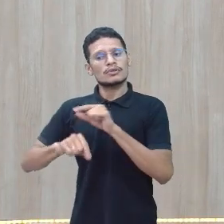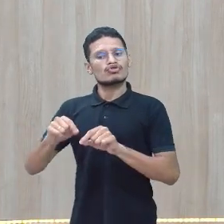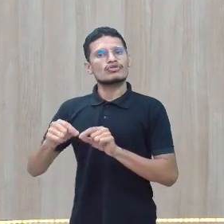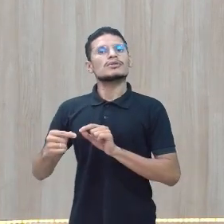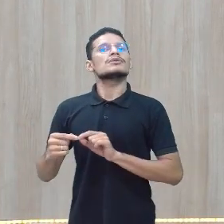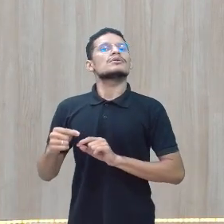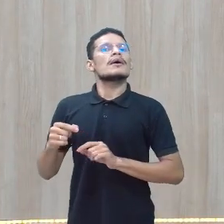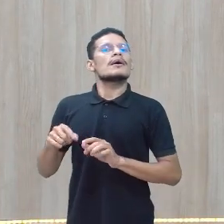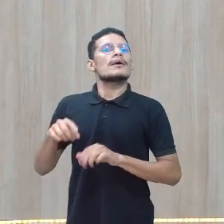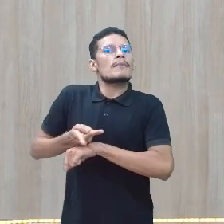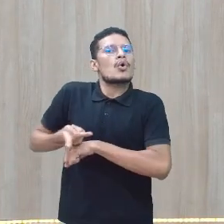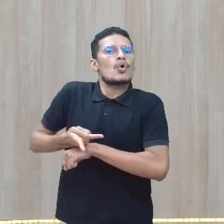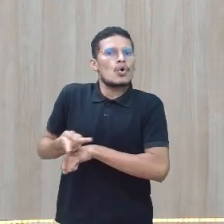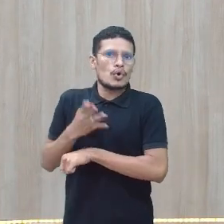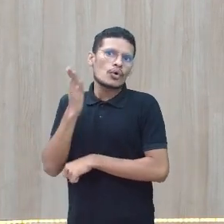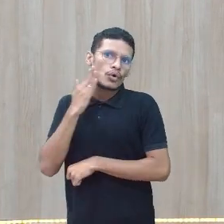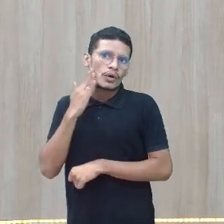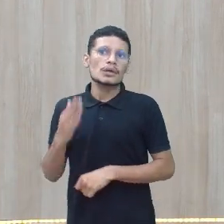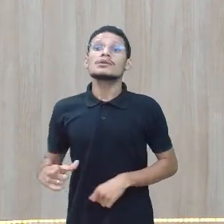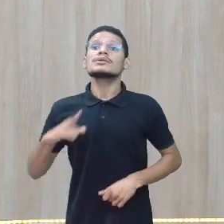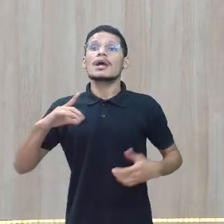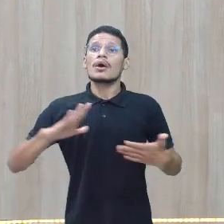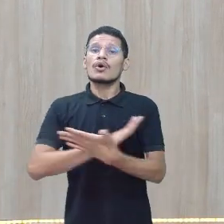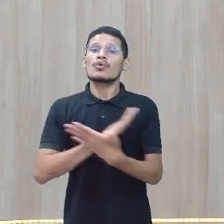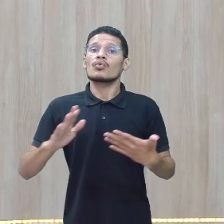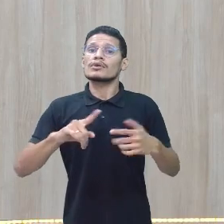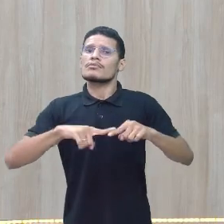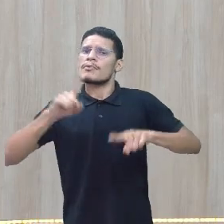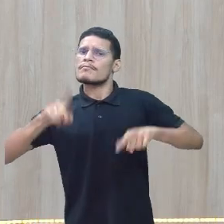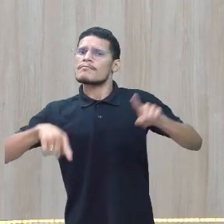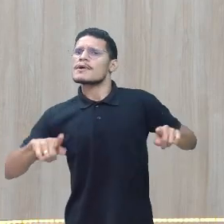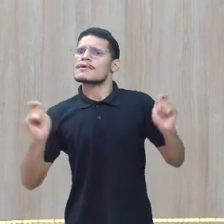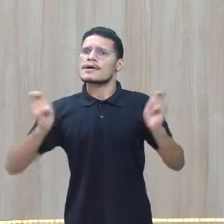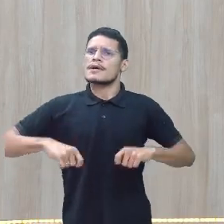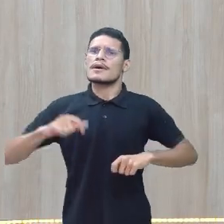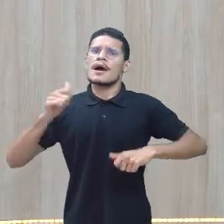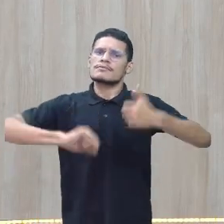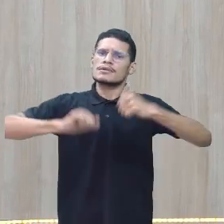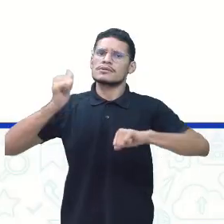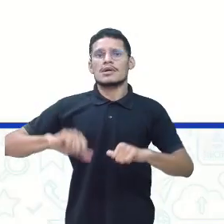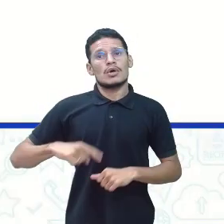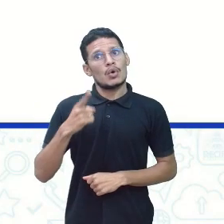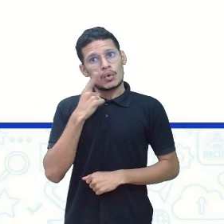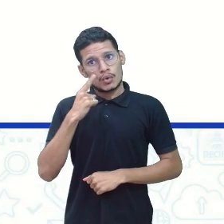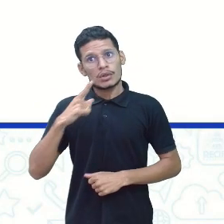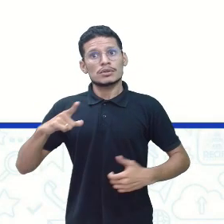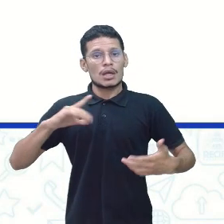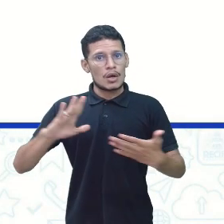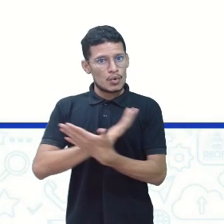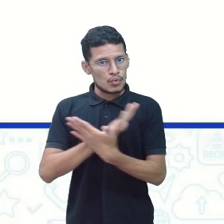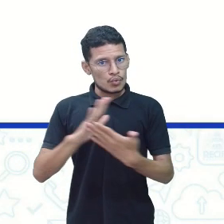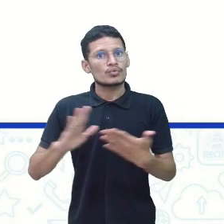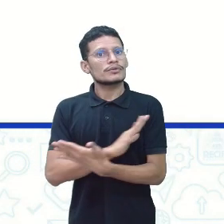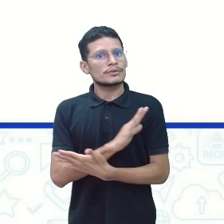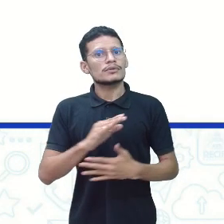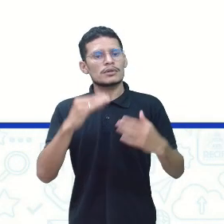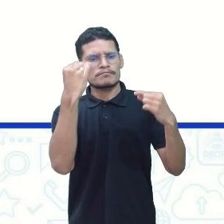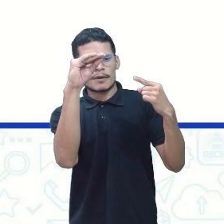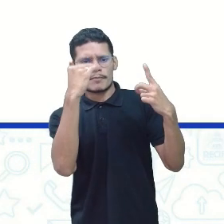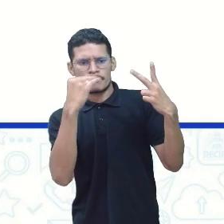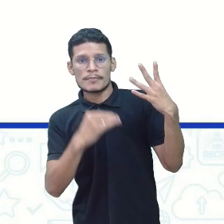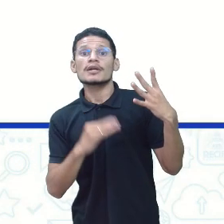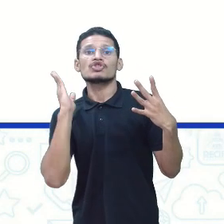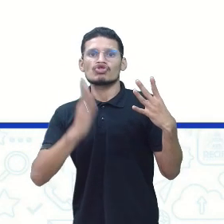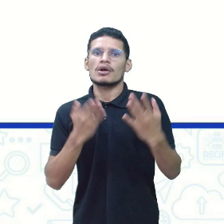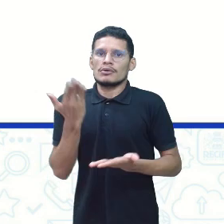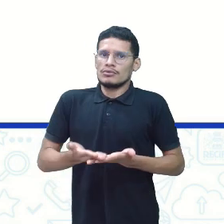E aí a gente vai perceber quais são as variáveis que podem ser analisadas, né? Aqui eu dei uma repaginada nesse slide da aula